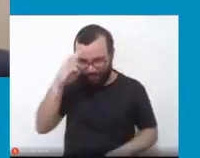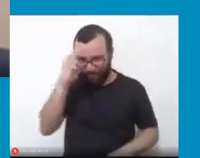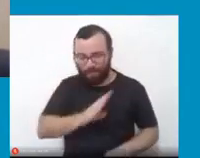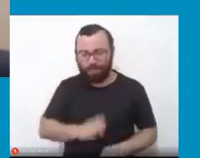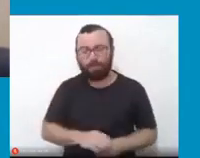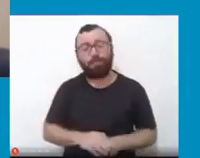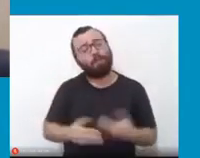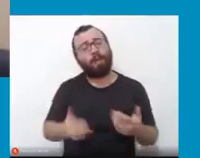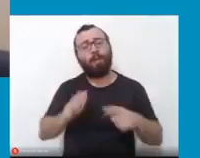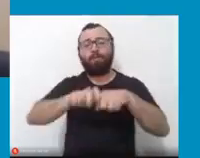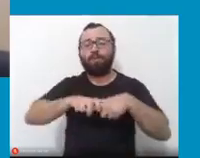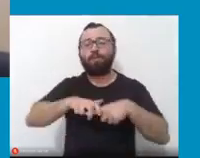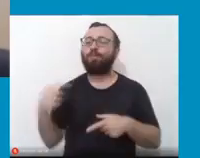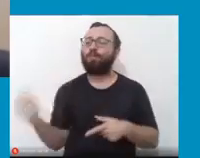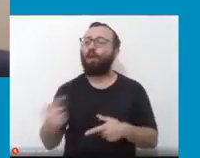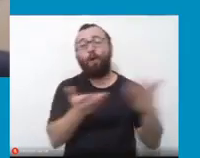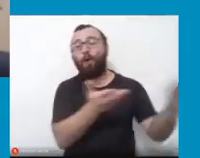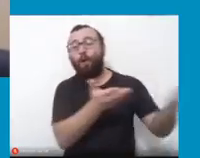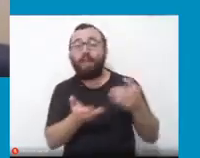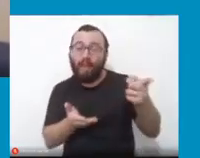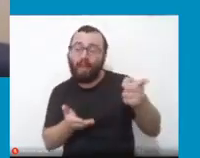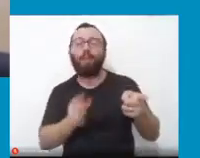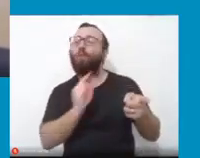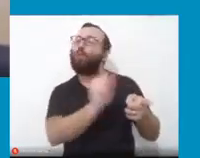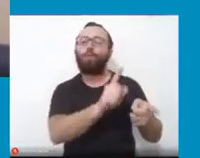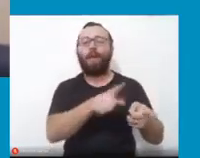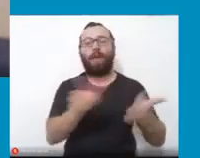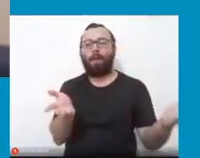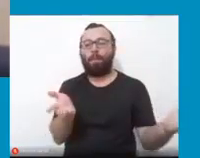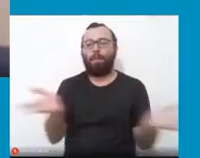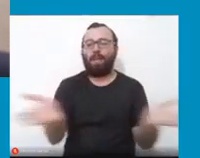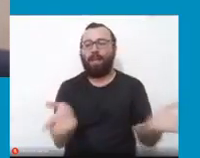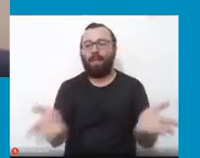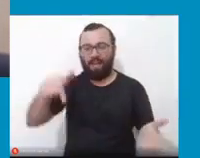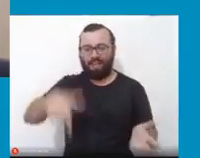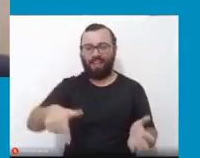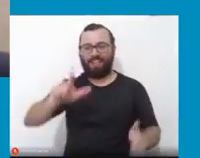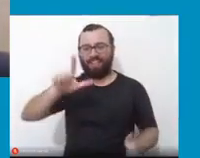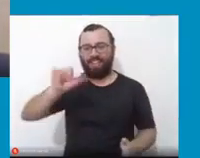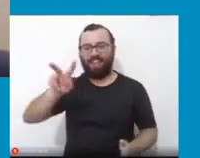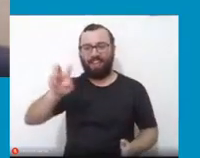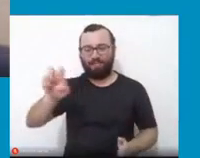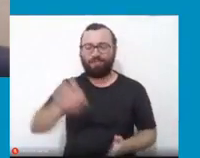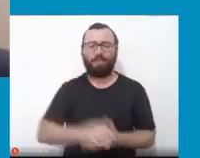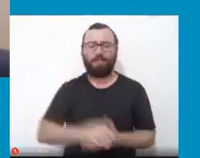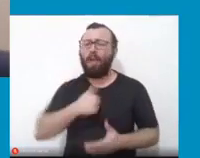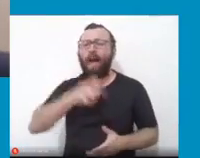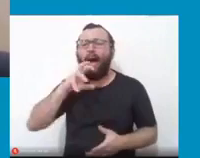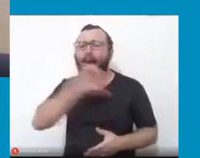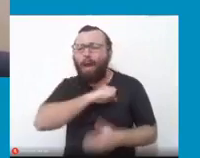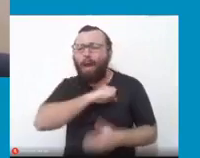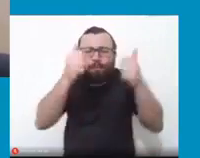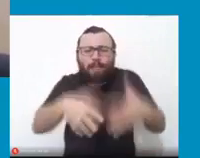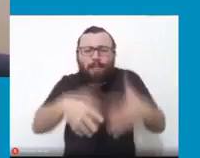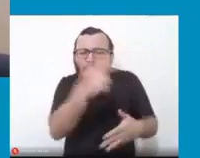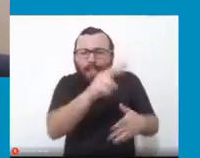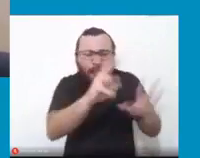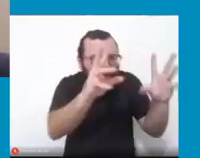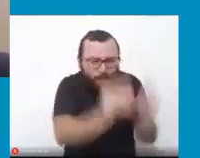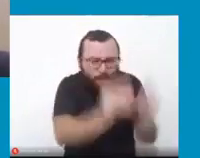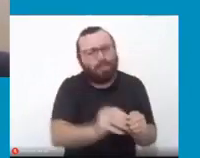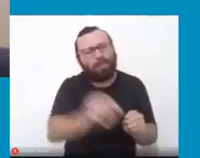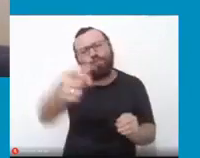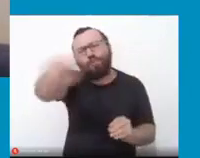ele, aproveitou para convidá-lo para mediar essa live. Então eu apresento rapidamente o Michel, que todo mundo dessa área conhece,